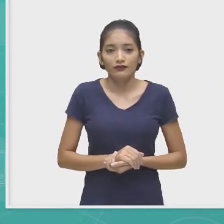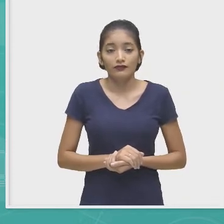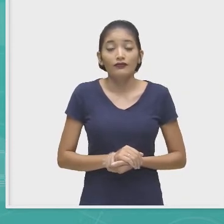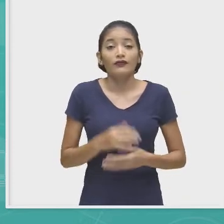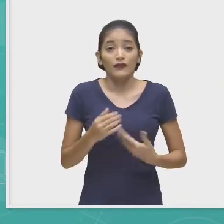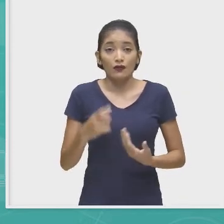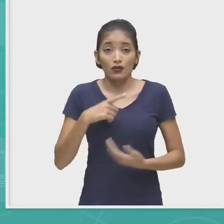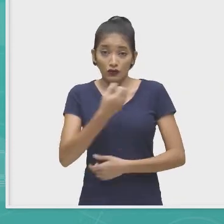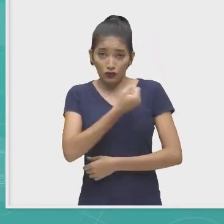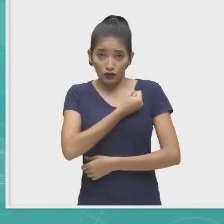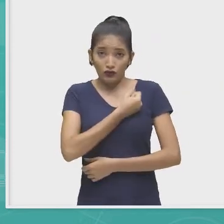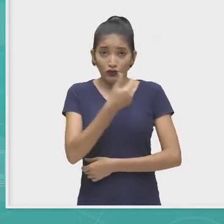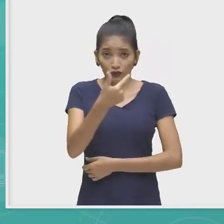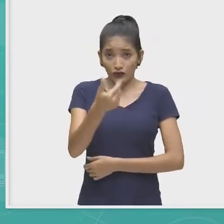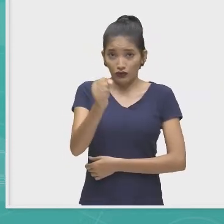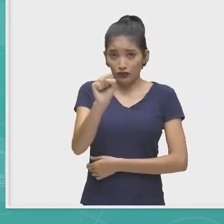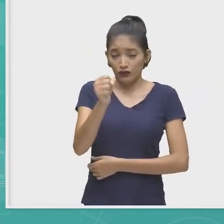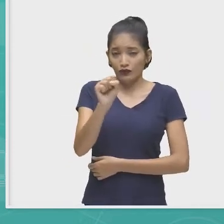28